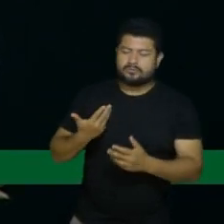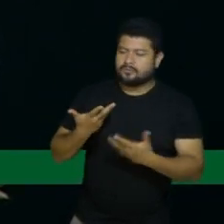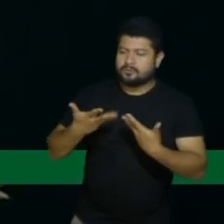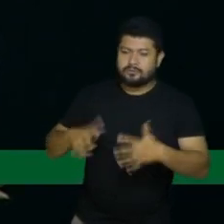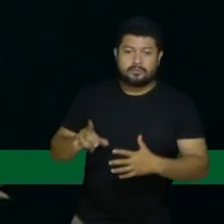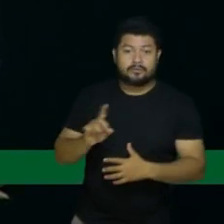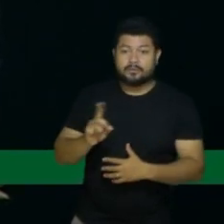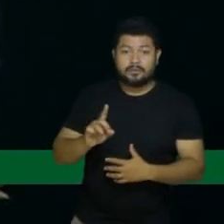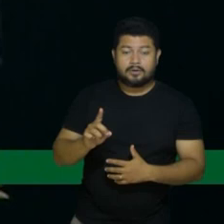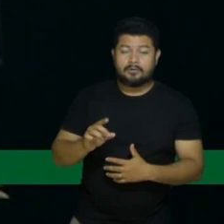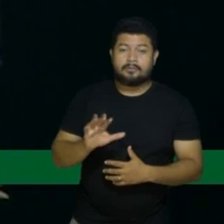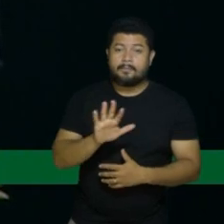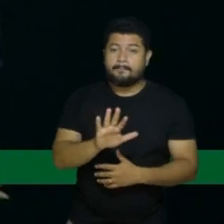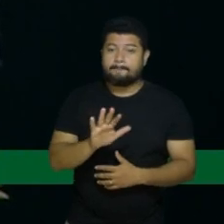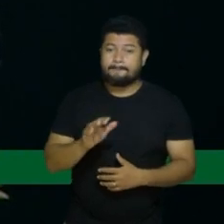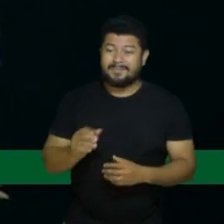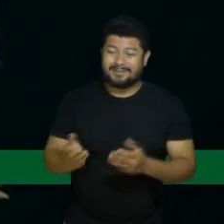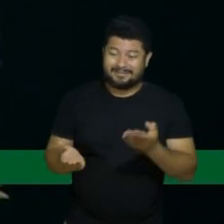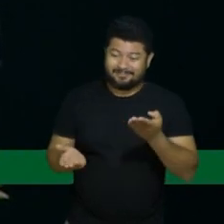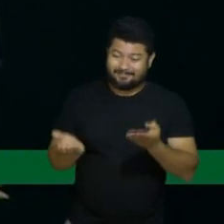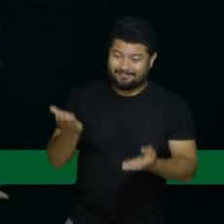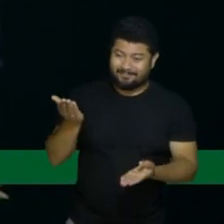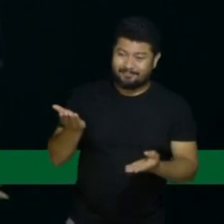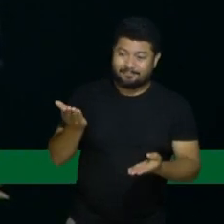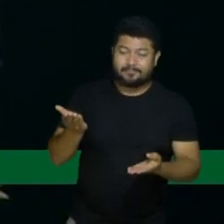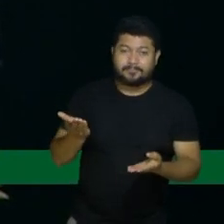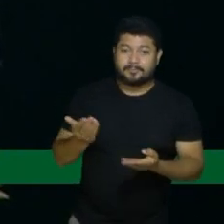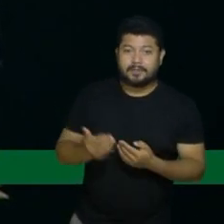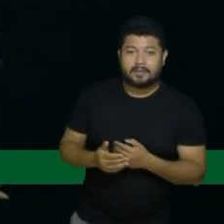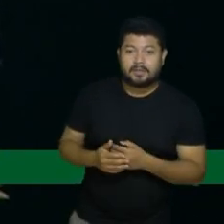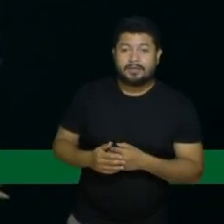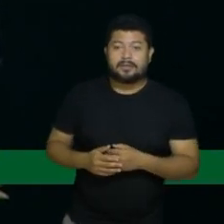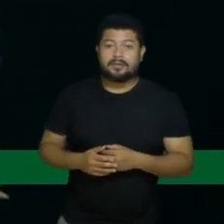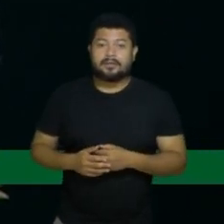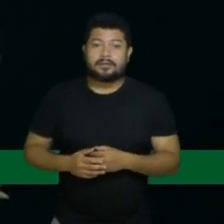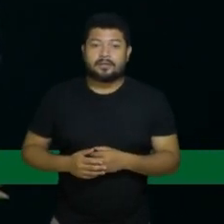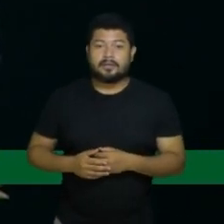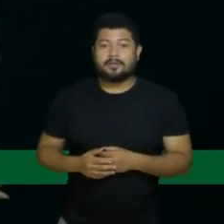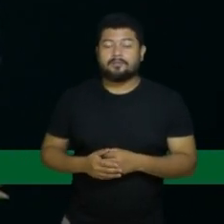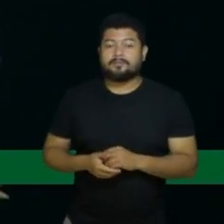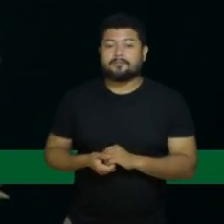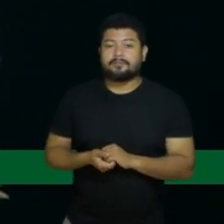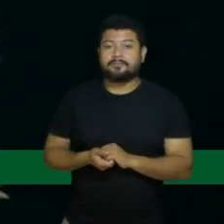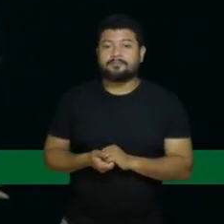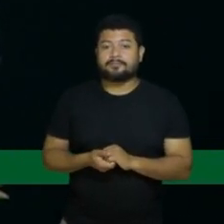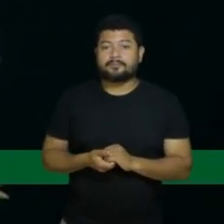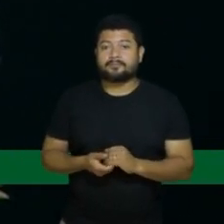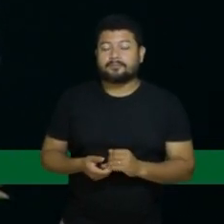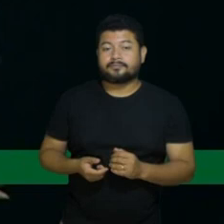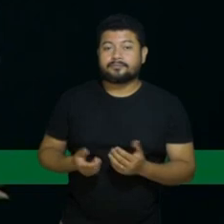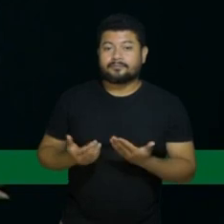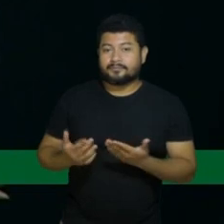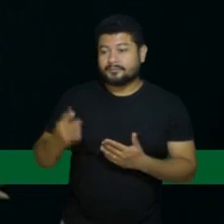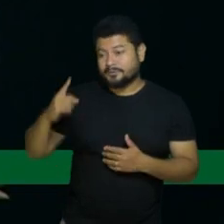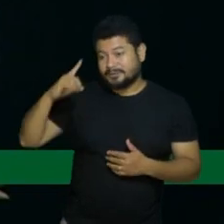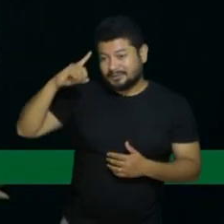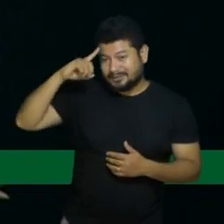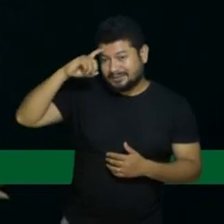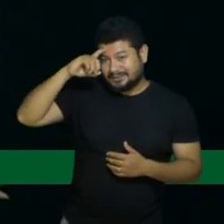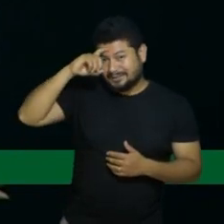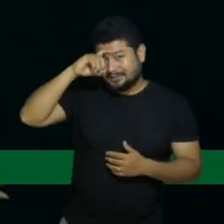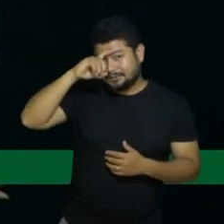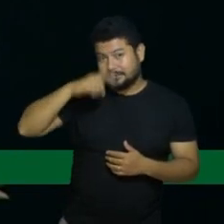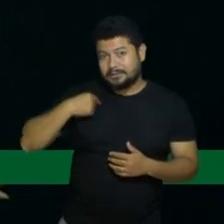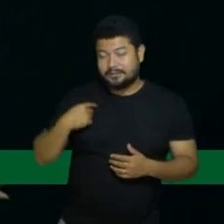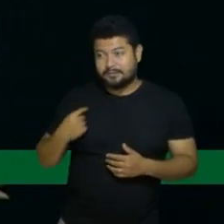dessa total insustentabilidade do atual desequilíbrio financeiro, torna-se imperativo repensar